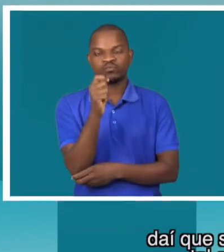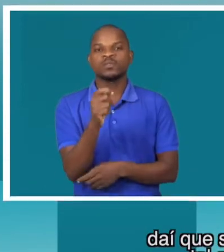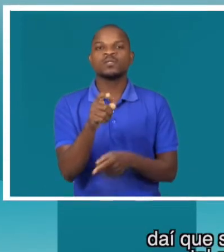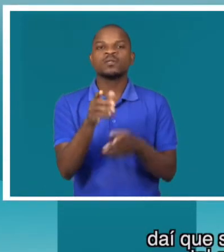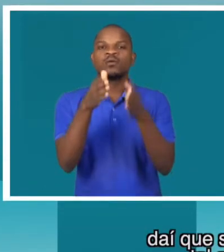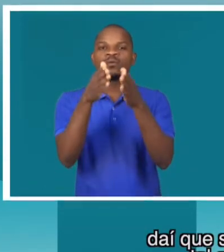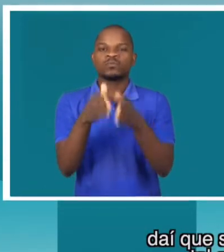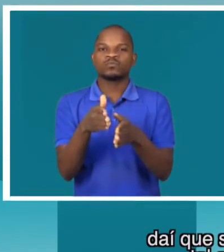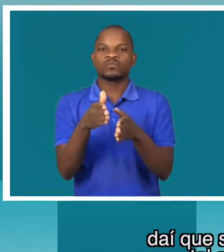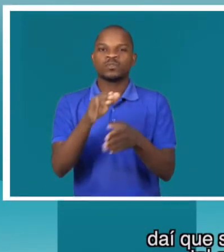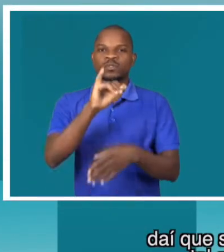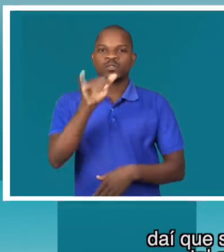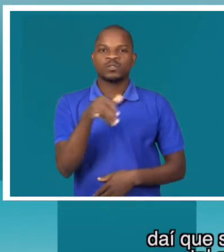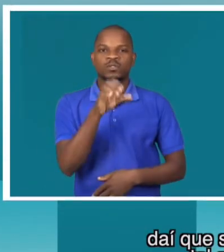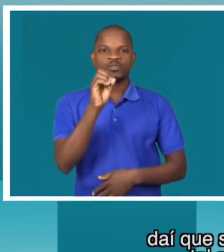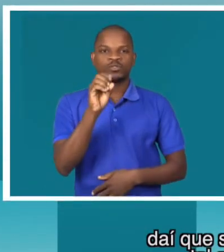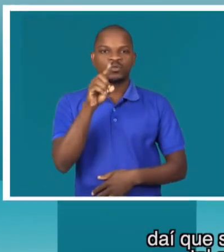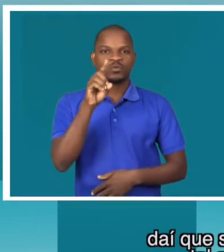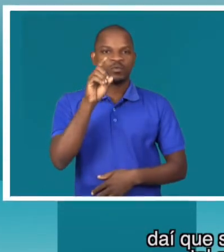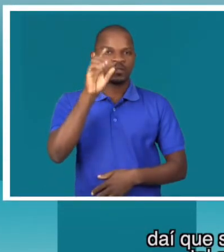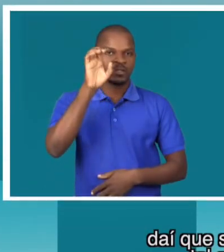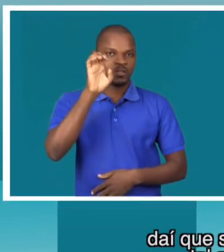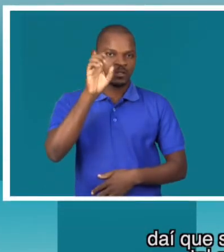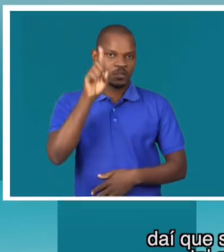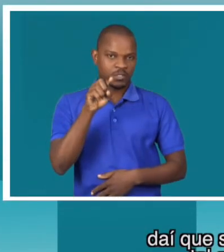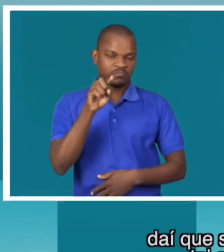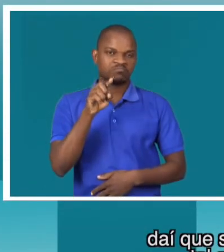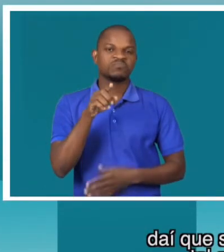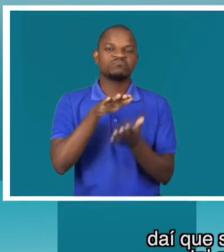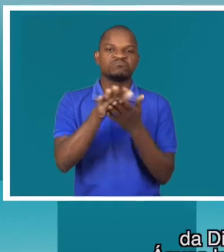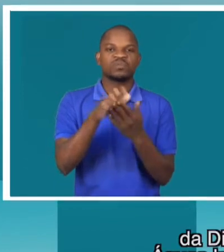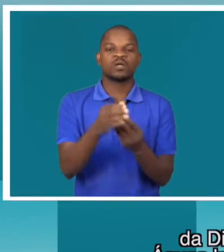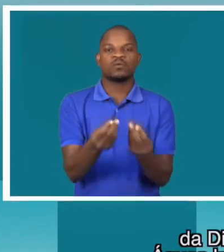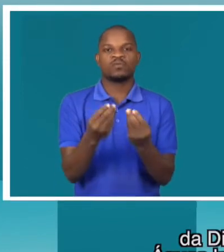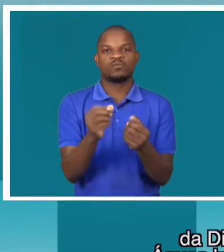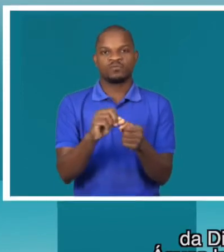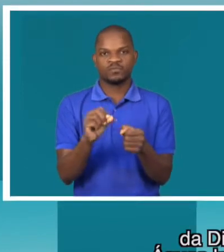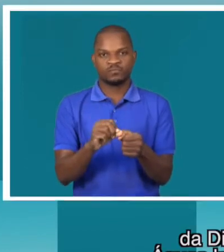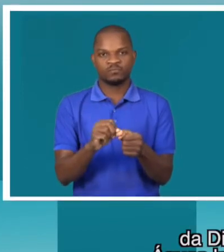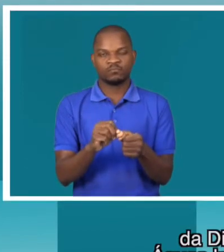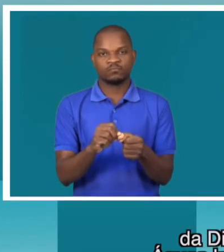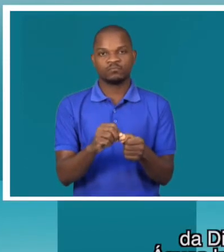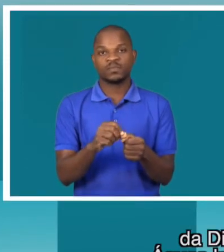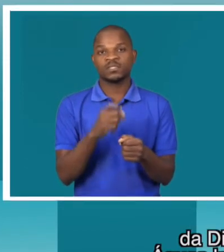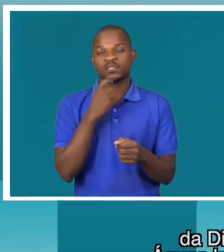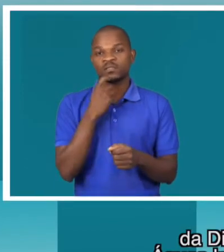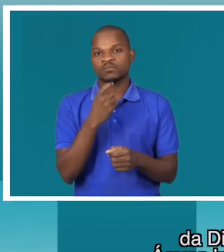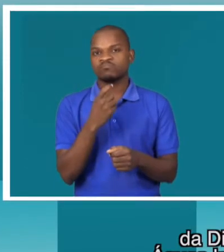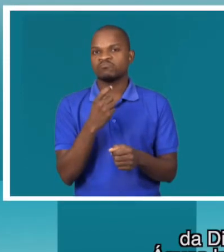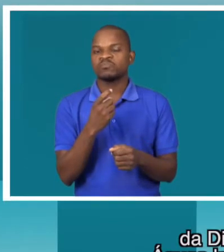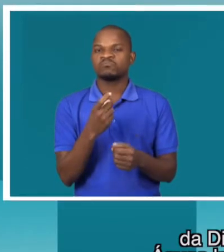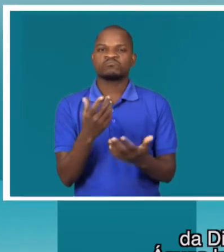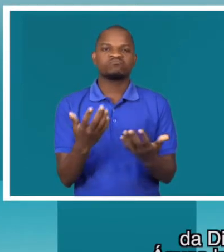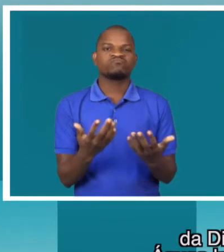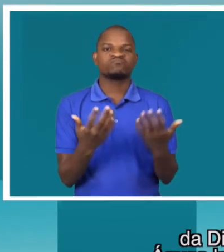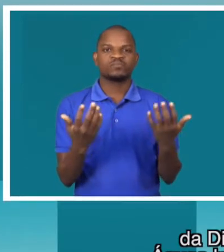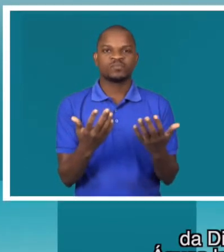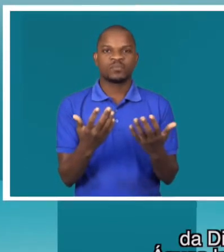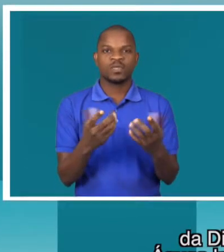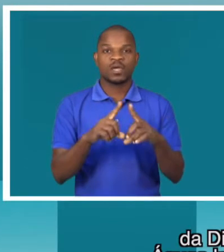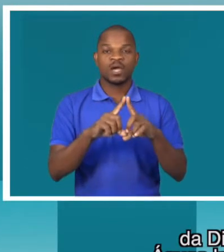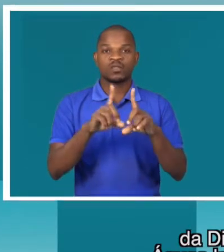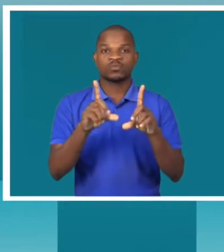restrição na pesca. Tal como explica José Cuna, da Direção Provincial do Mar, Águas Interiores